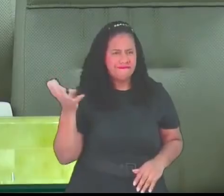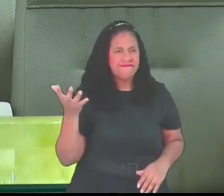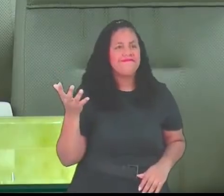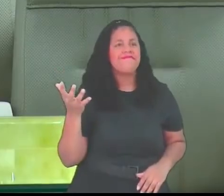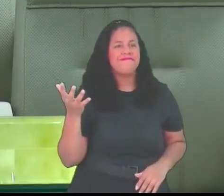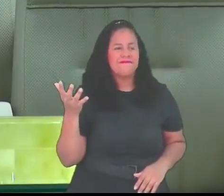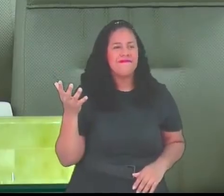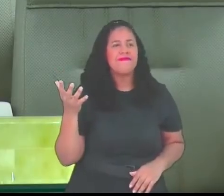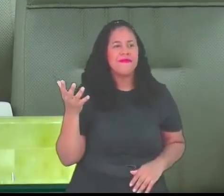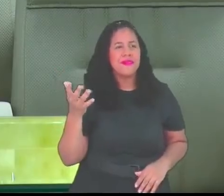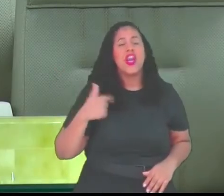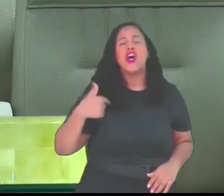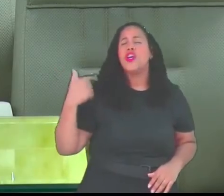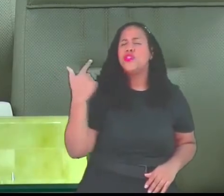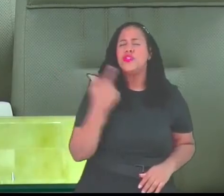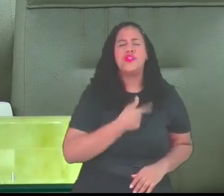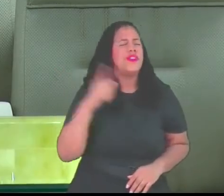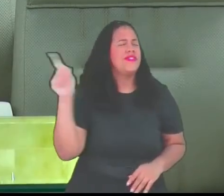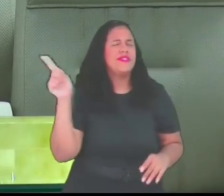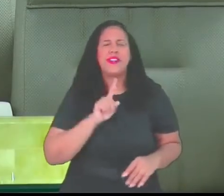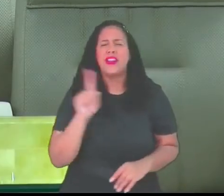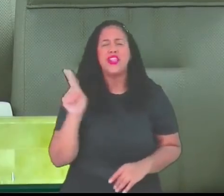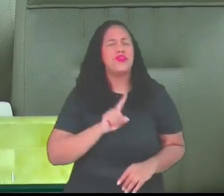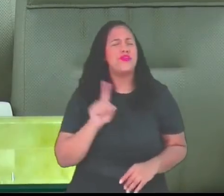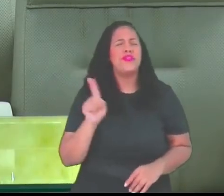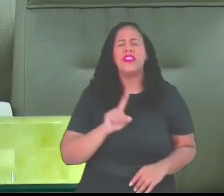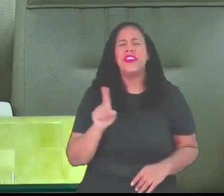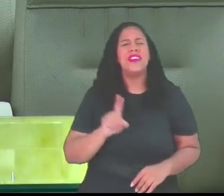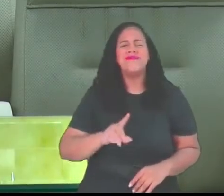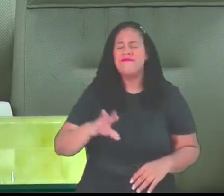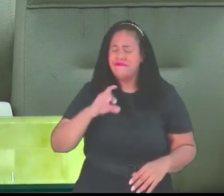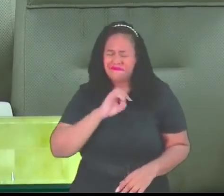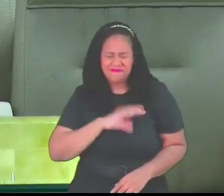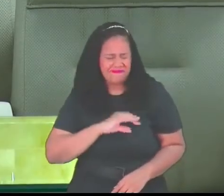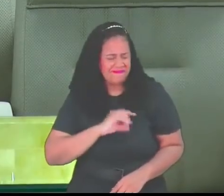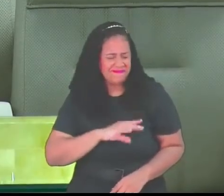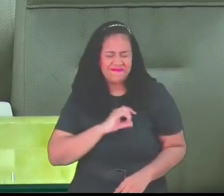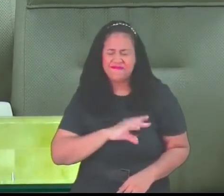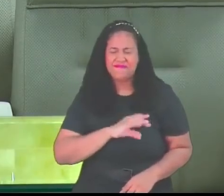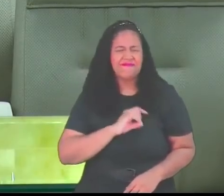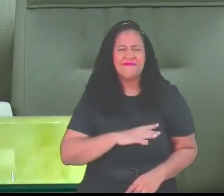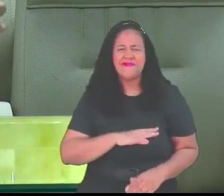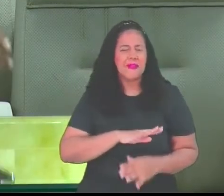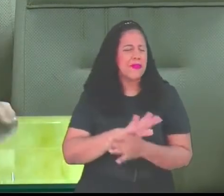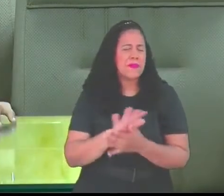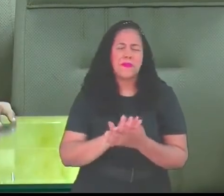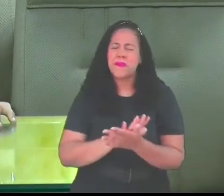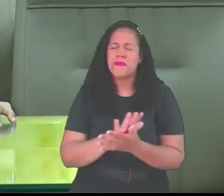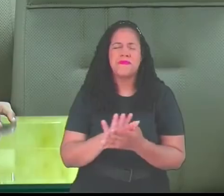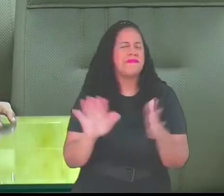nós não vamos temer mal nenhum.